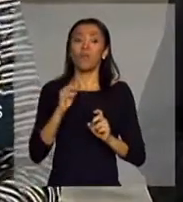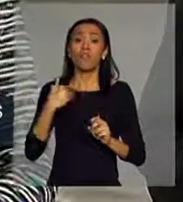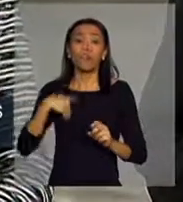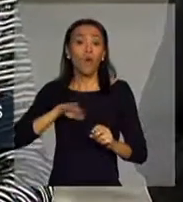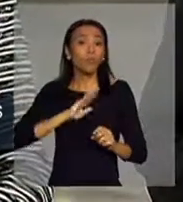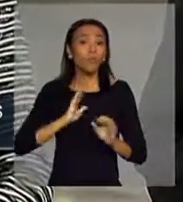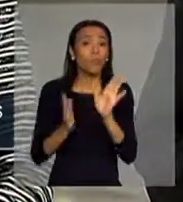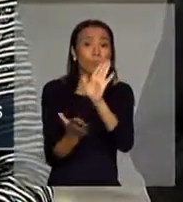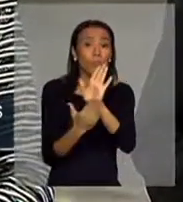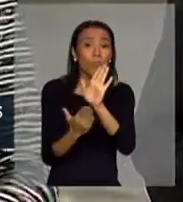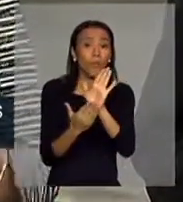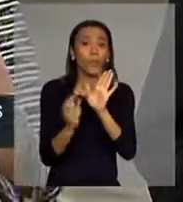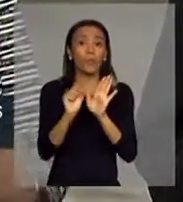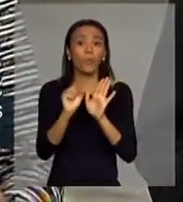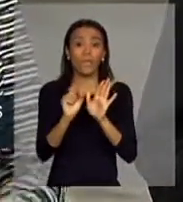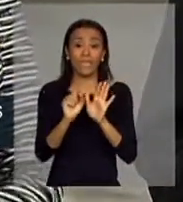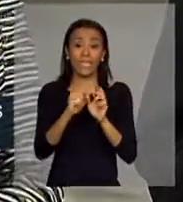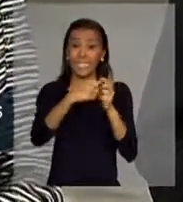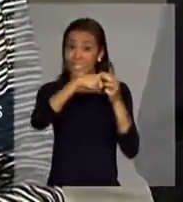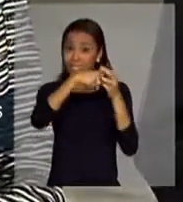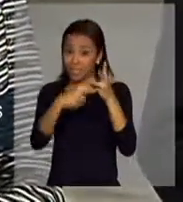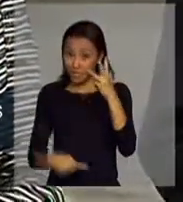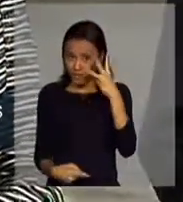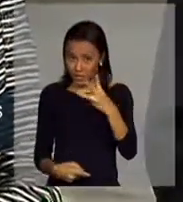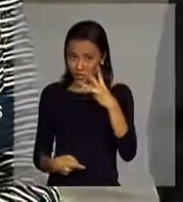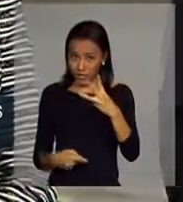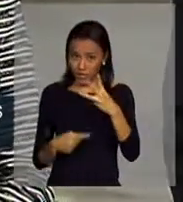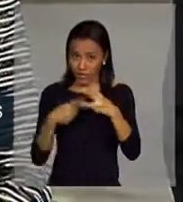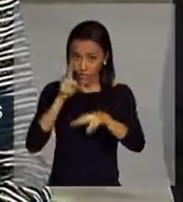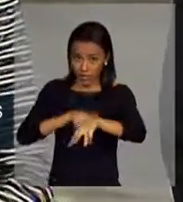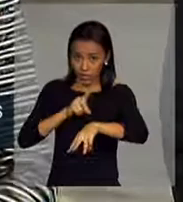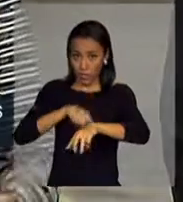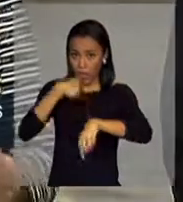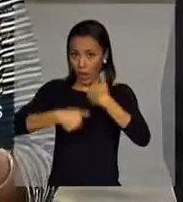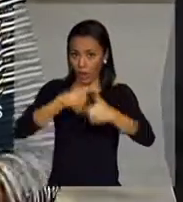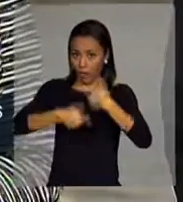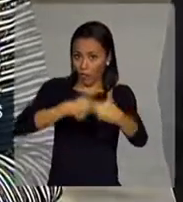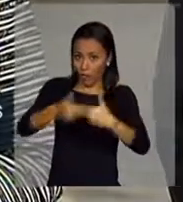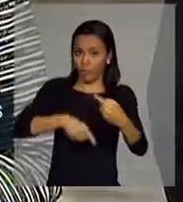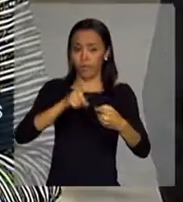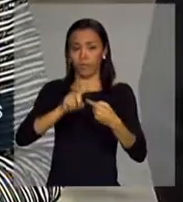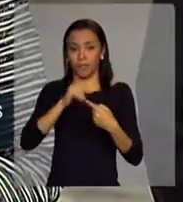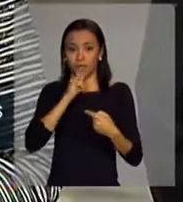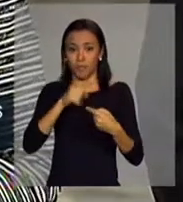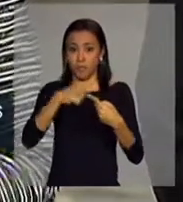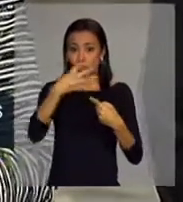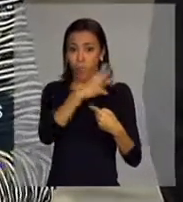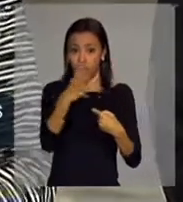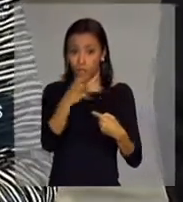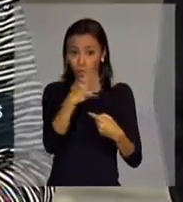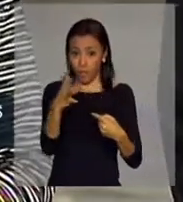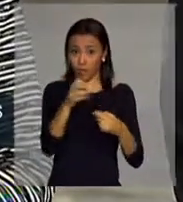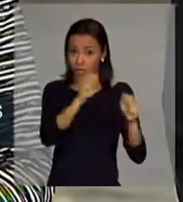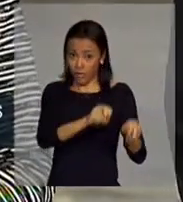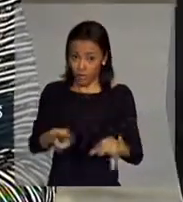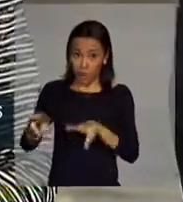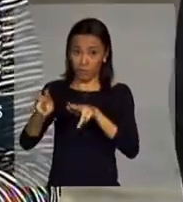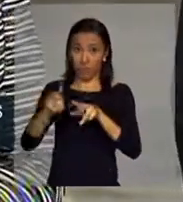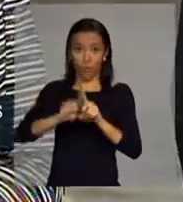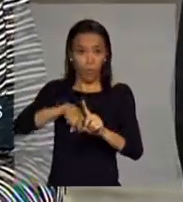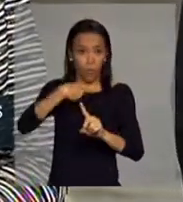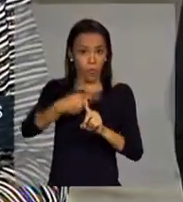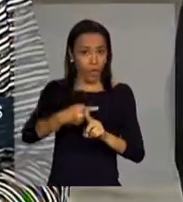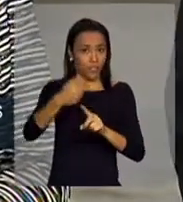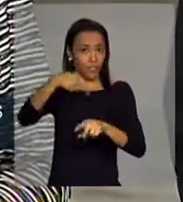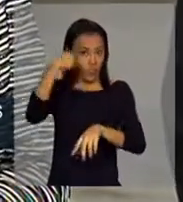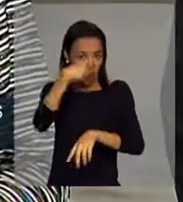a possibilidade, três possibilidades de jornada de trabalho. As jornadas 44 horas semanais com